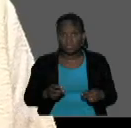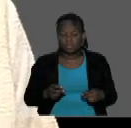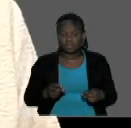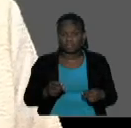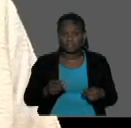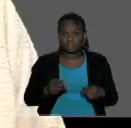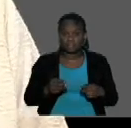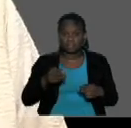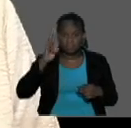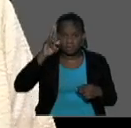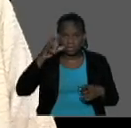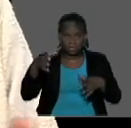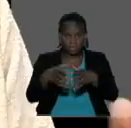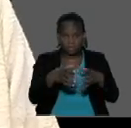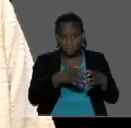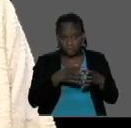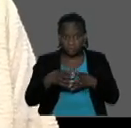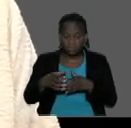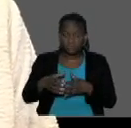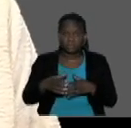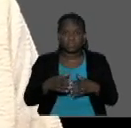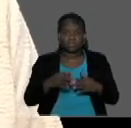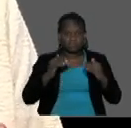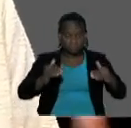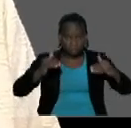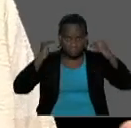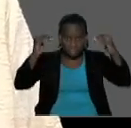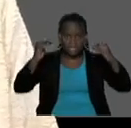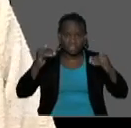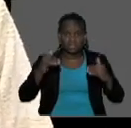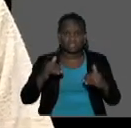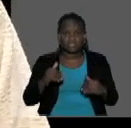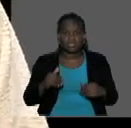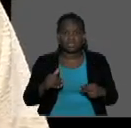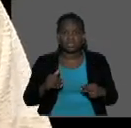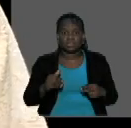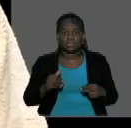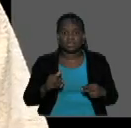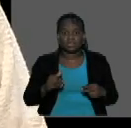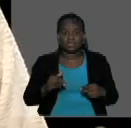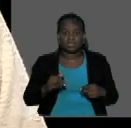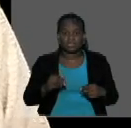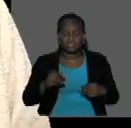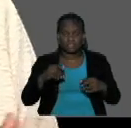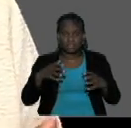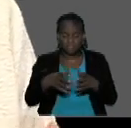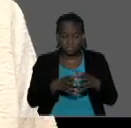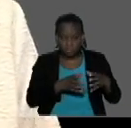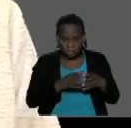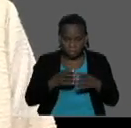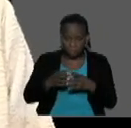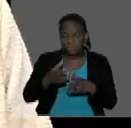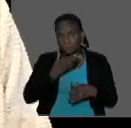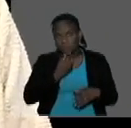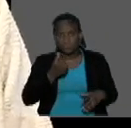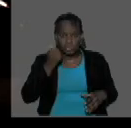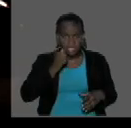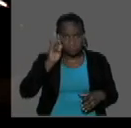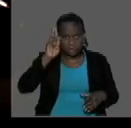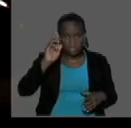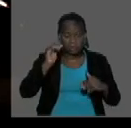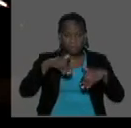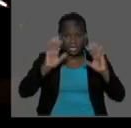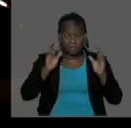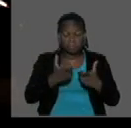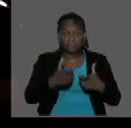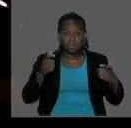das coordenações, das autoridades, dos detentores de senhoridade iniciática, homens e mulheres,